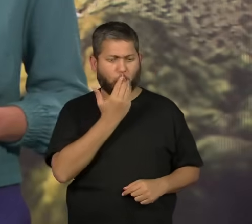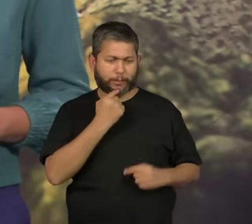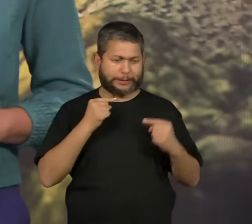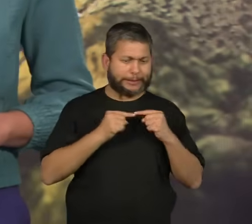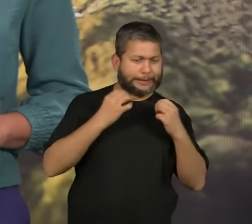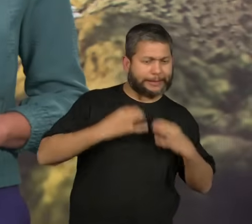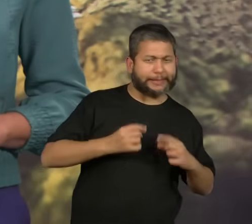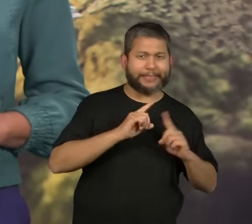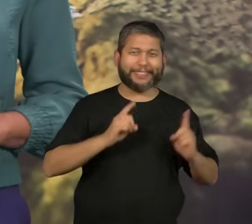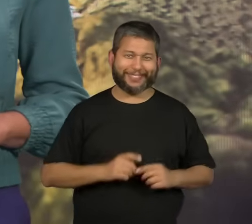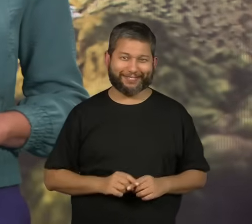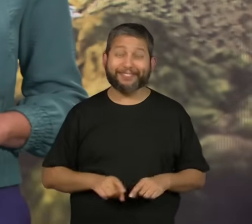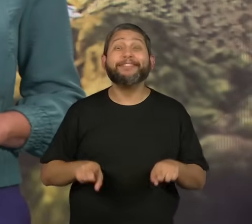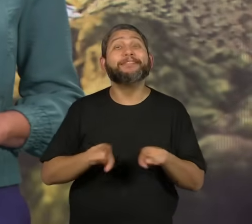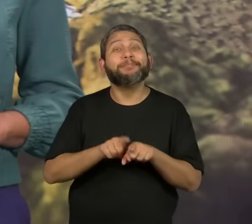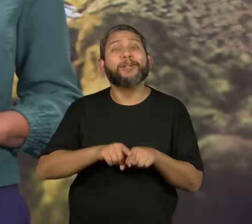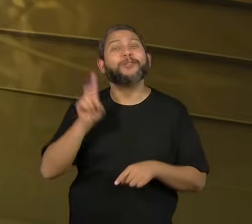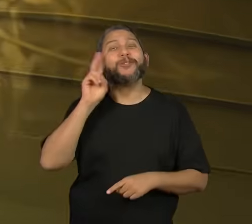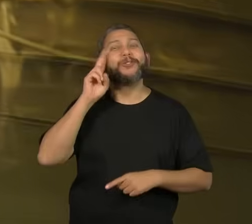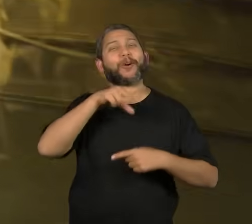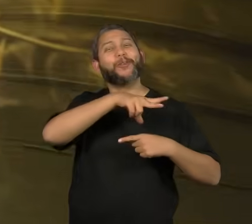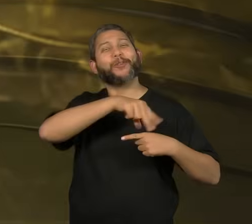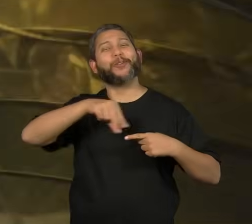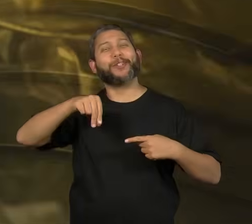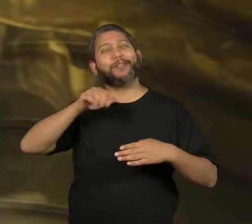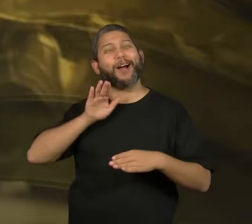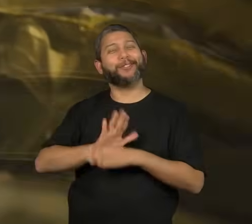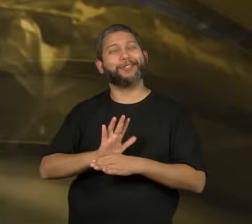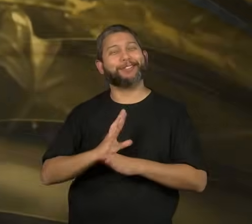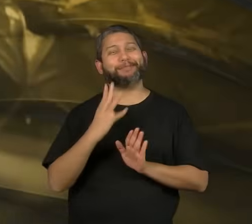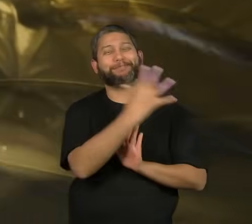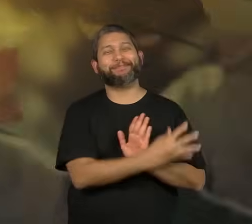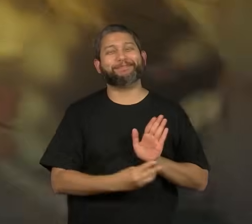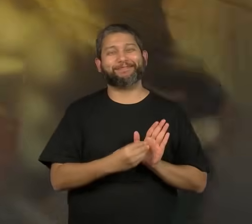ciência pela preservação da Amazônia.